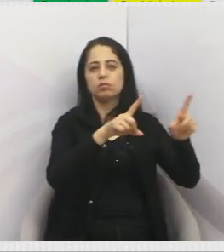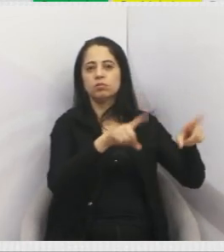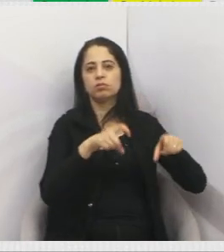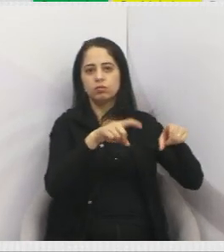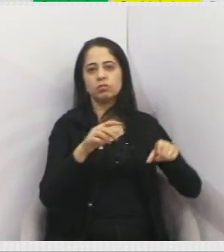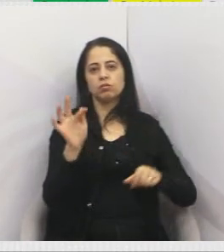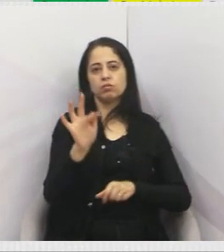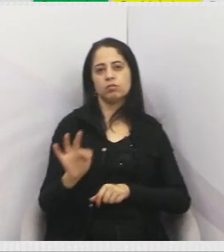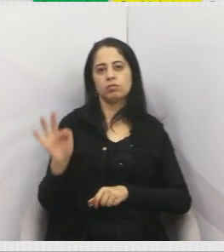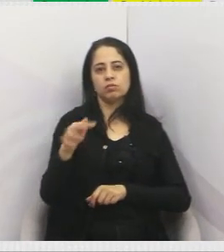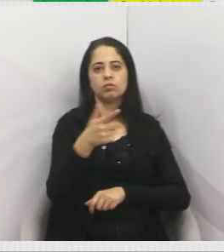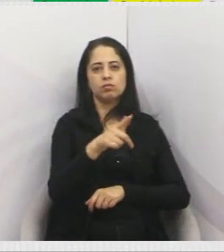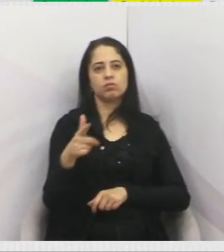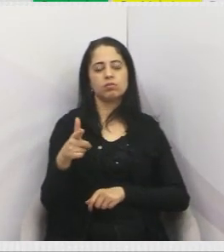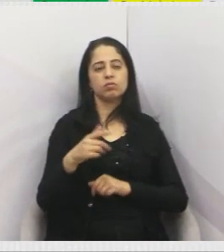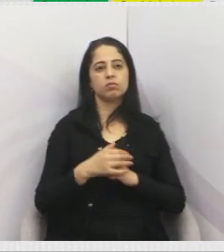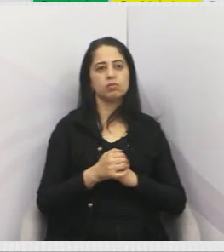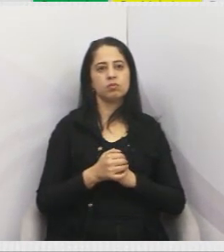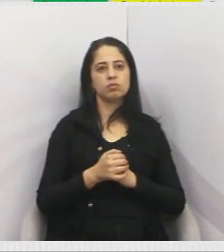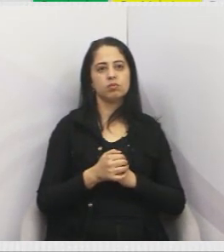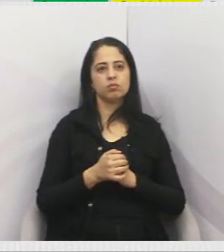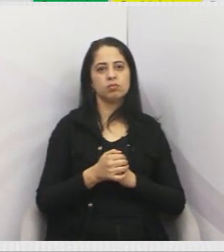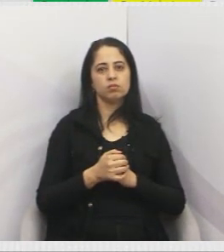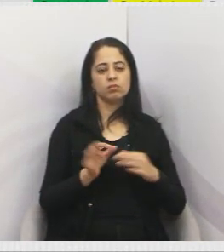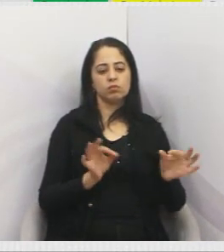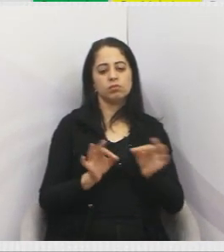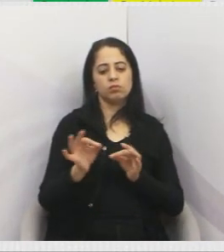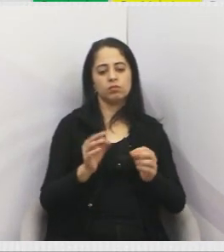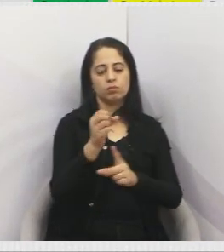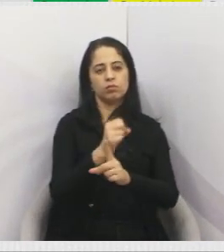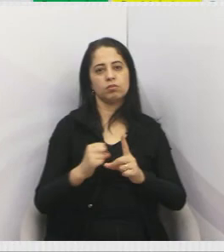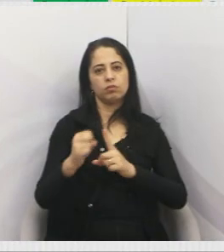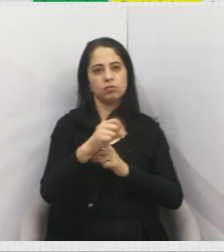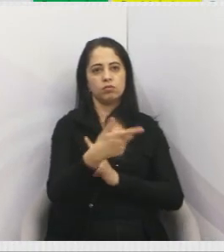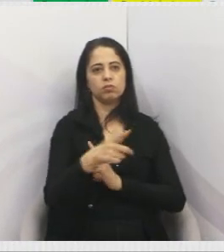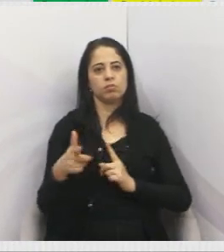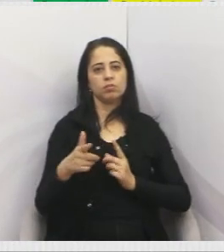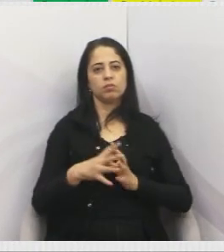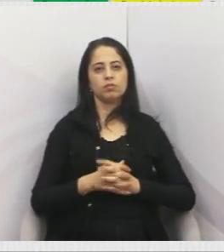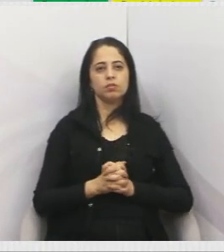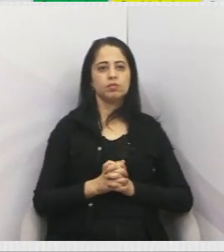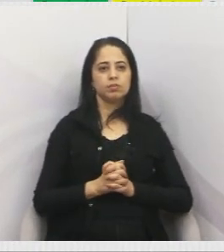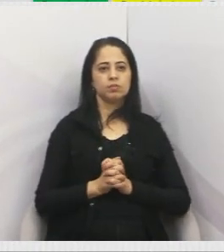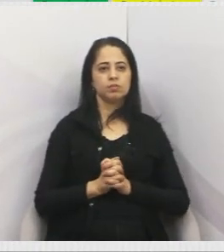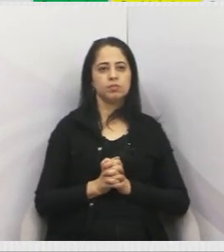entidades acadêmicas em branco e organização da sociedade civil em branco.